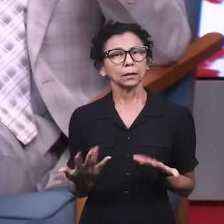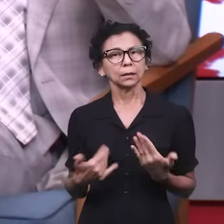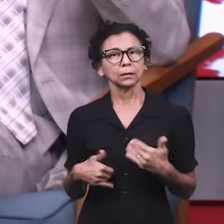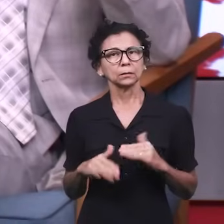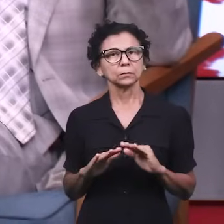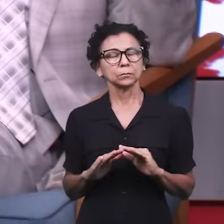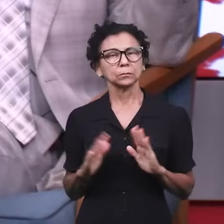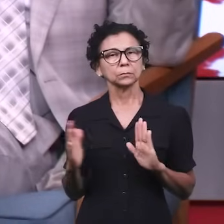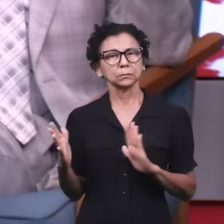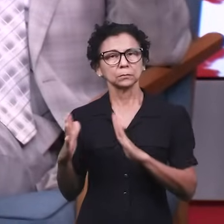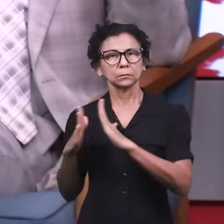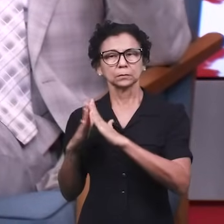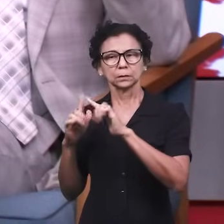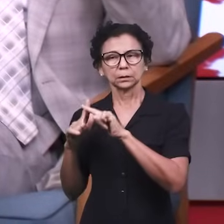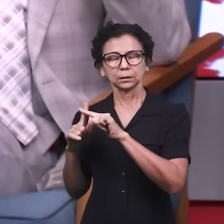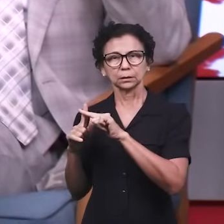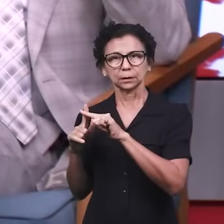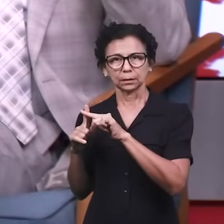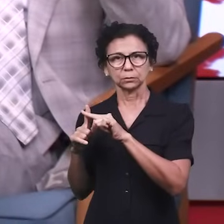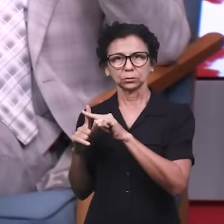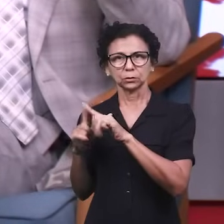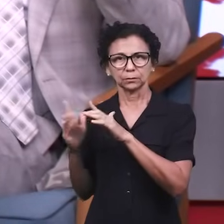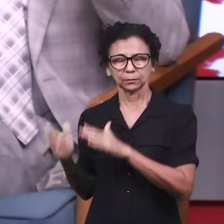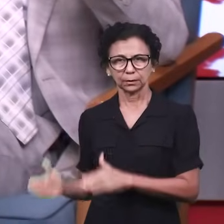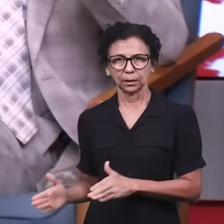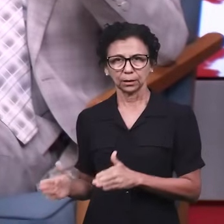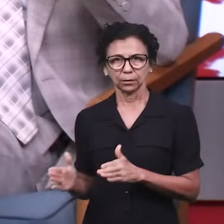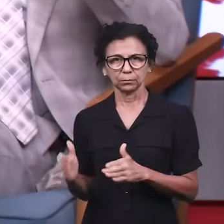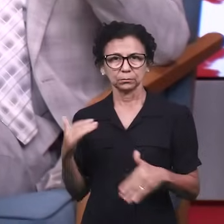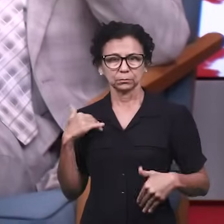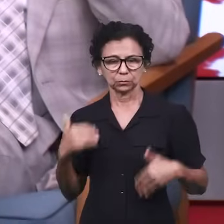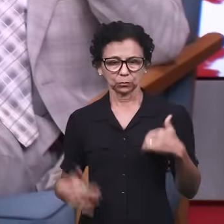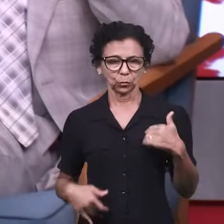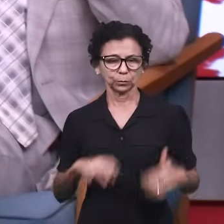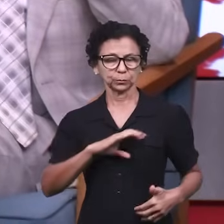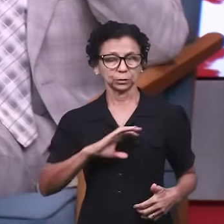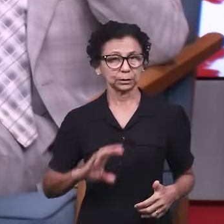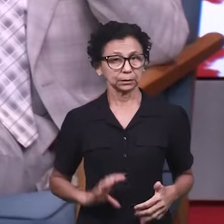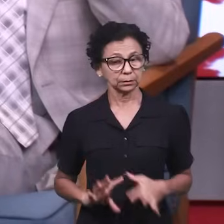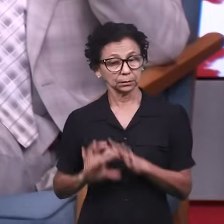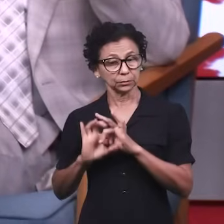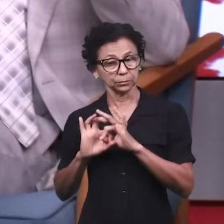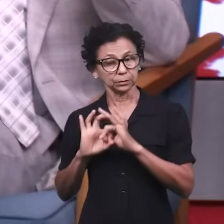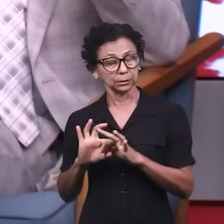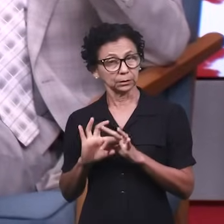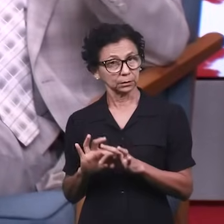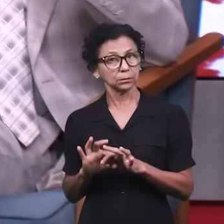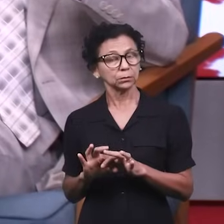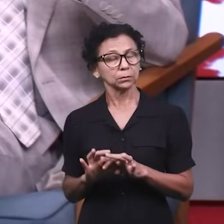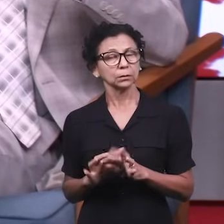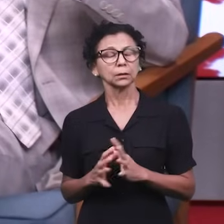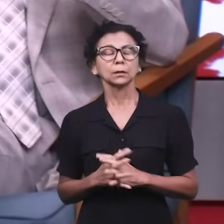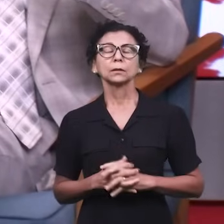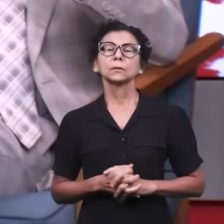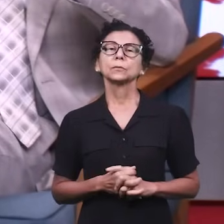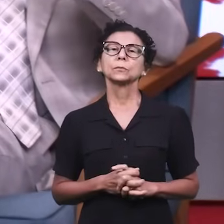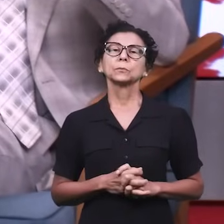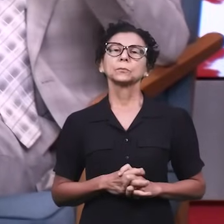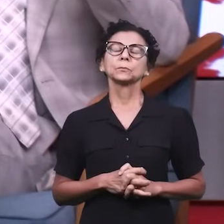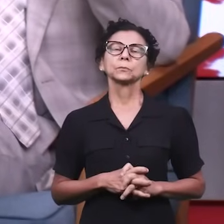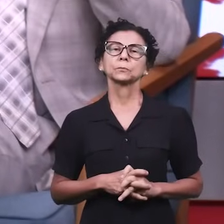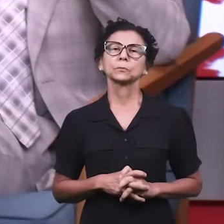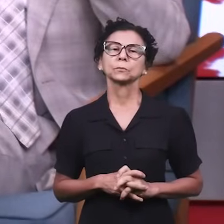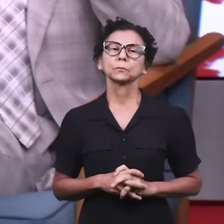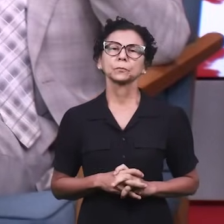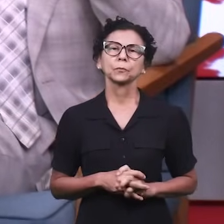como igreja, porque toda a ênfase é corpo, que a igreja tem de falar, né,